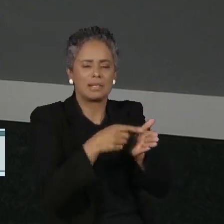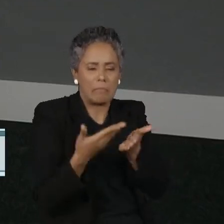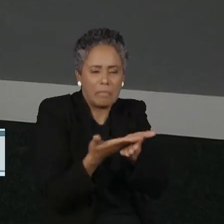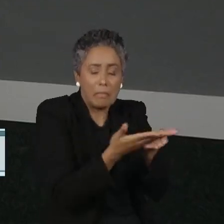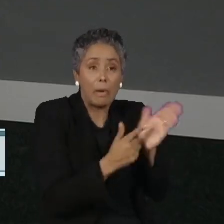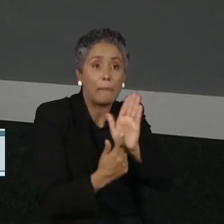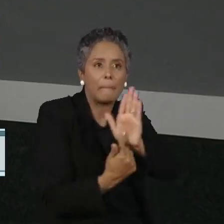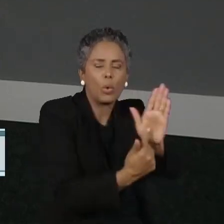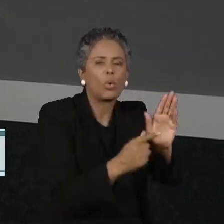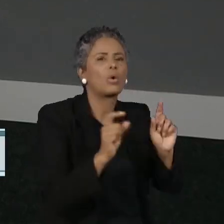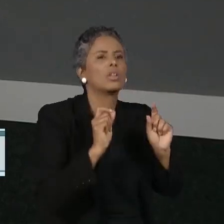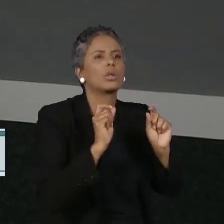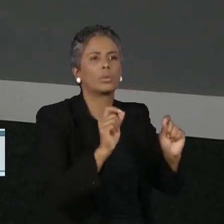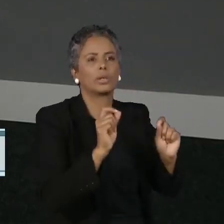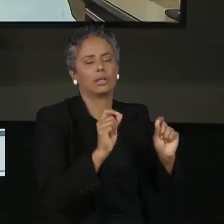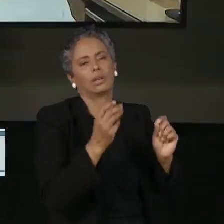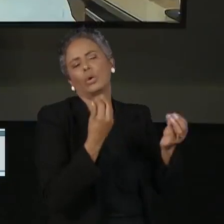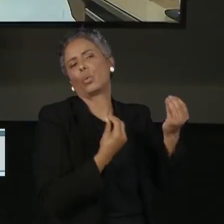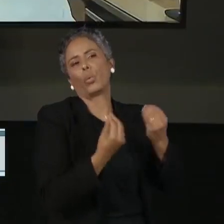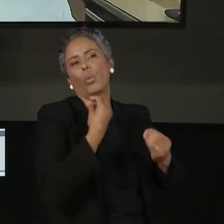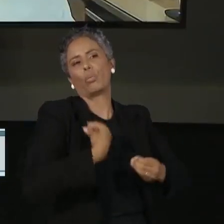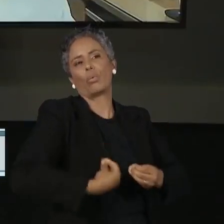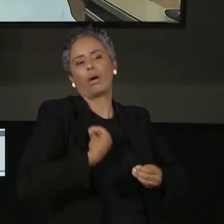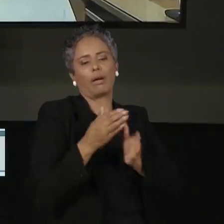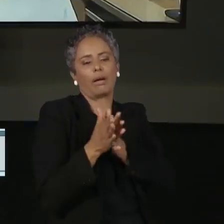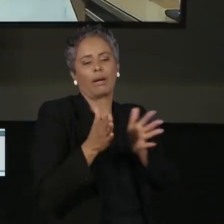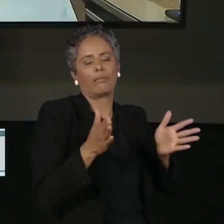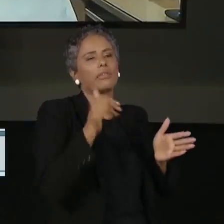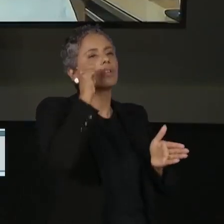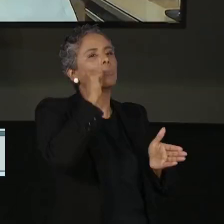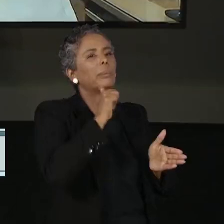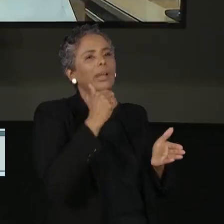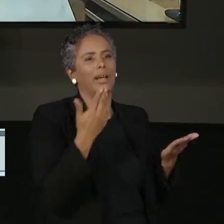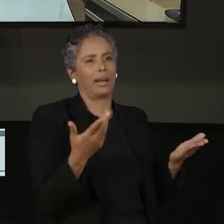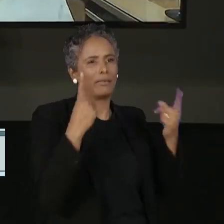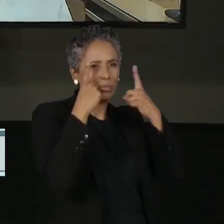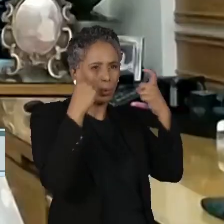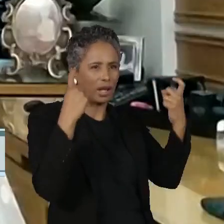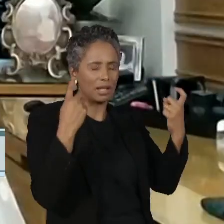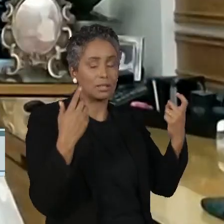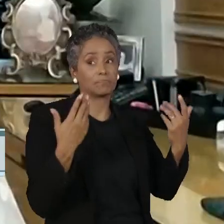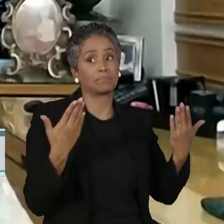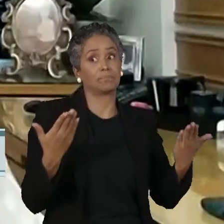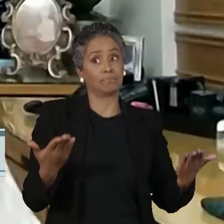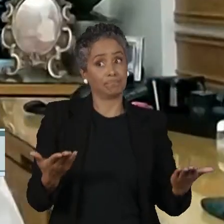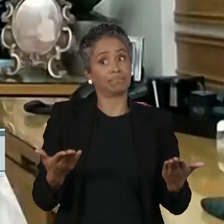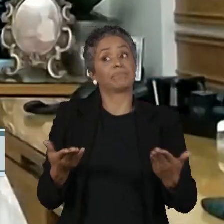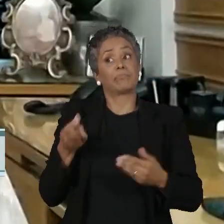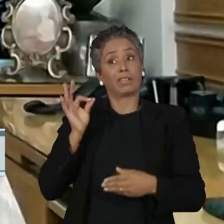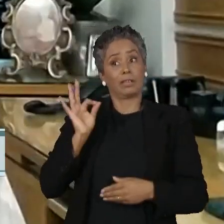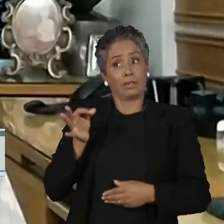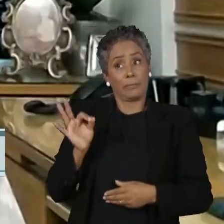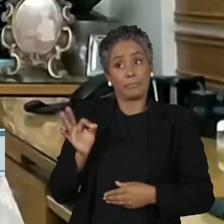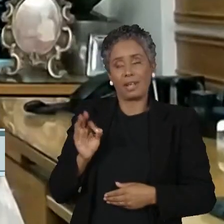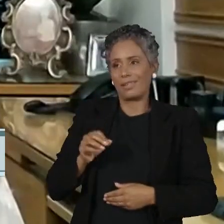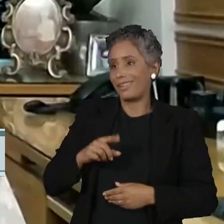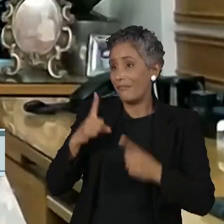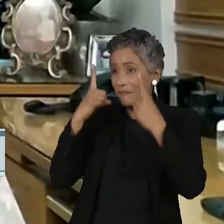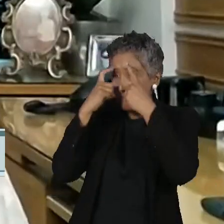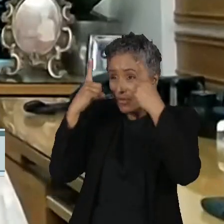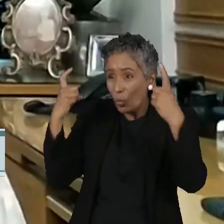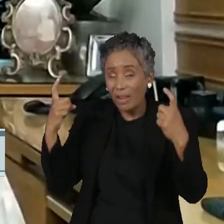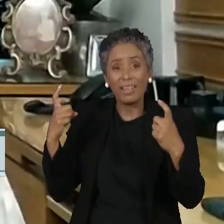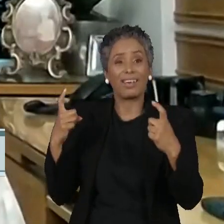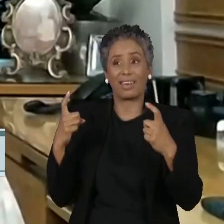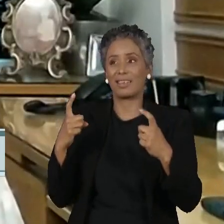desse pensamento na vida das mulheres? A violência, ela é o retrato daquilo que está acontecendo na